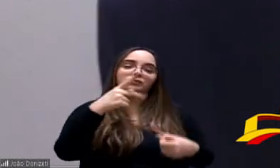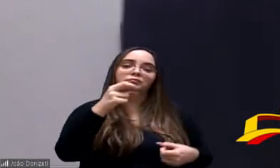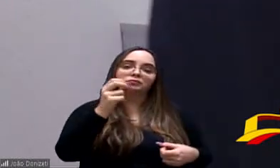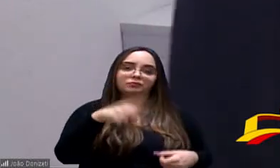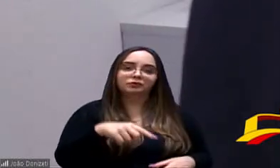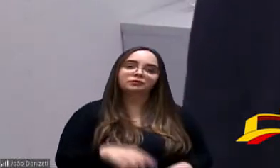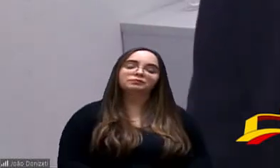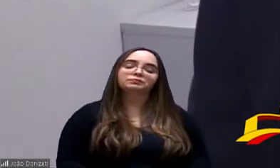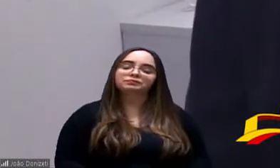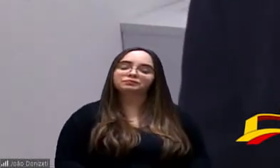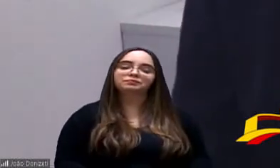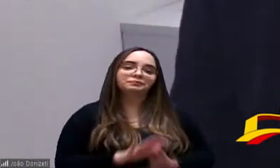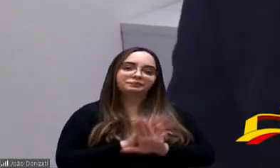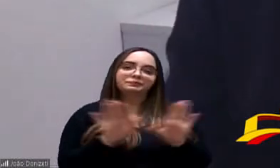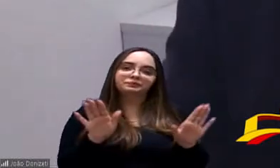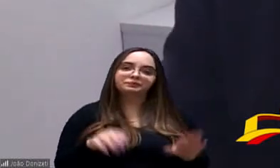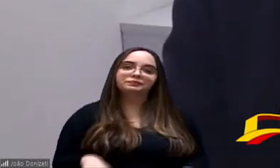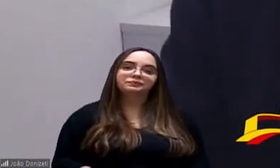presidente.